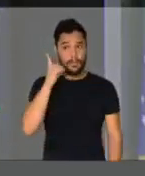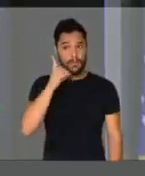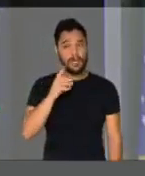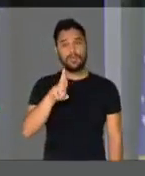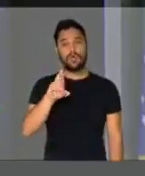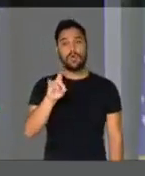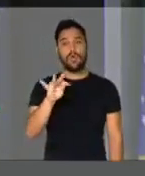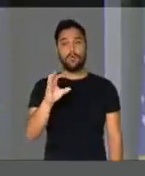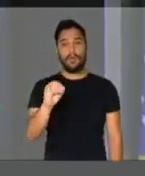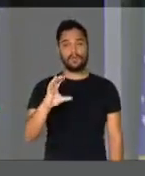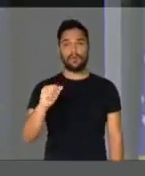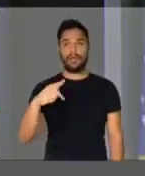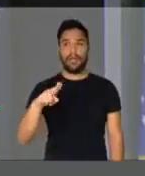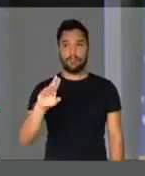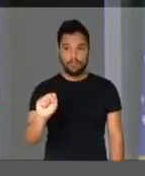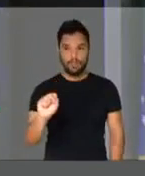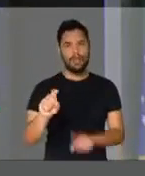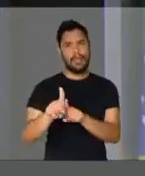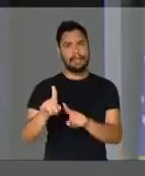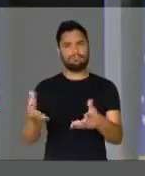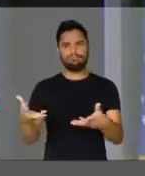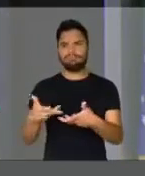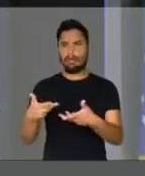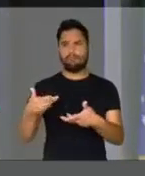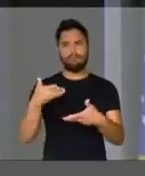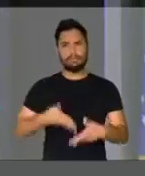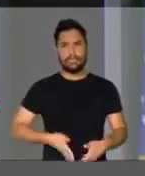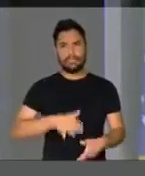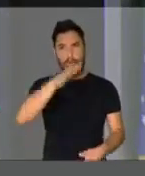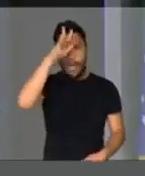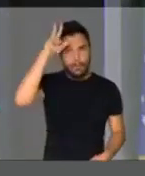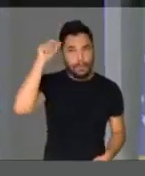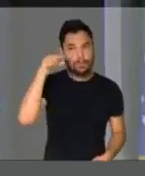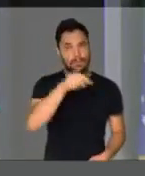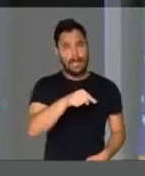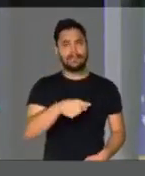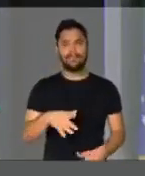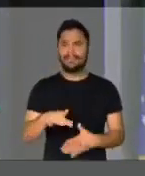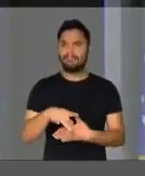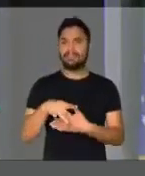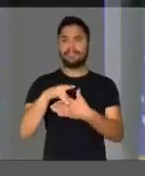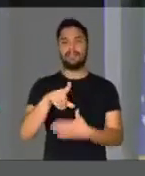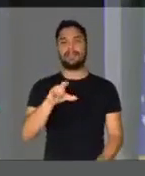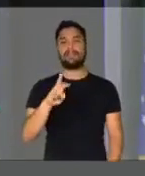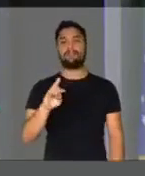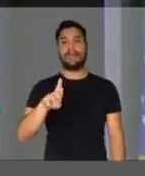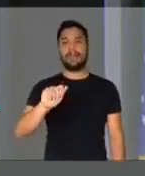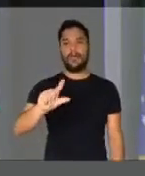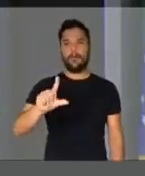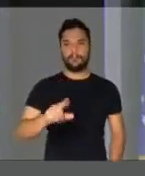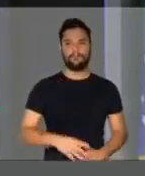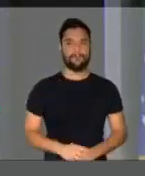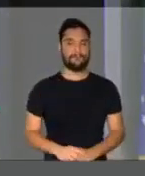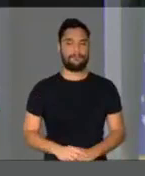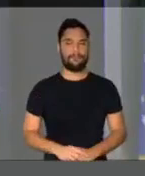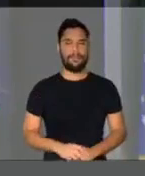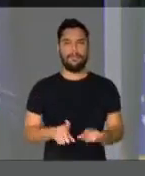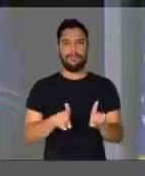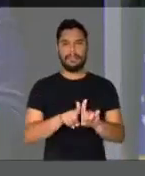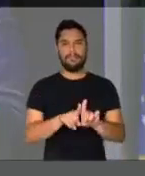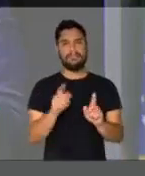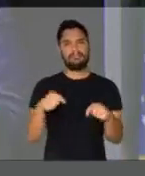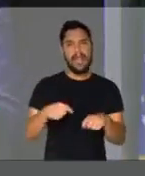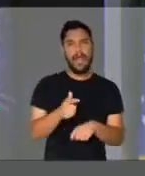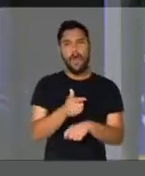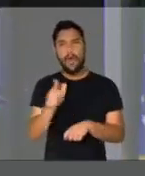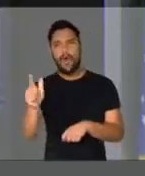Roberto Campos, cuiabano nato, um dos maiores líderes liberais que esse país já viu. Posso aqui ainda citar outros